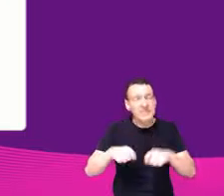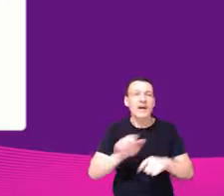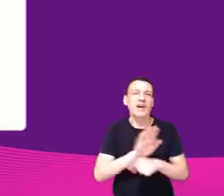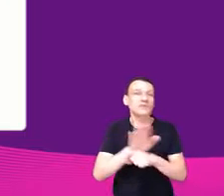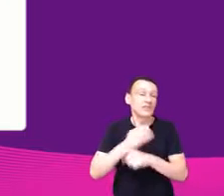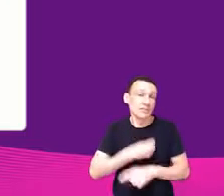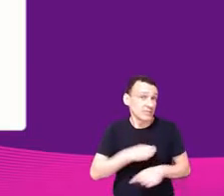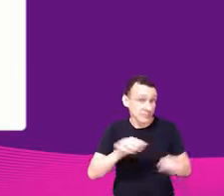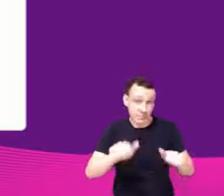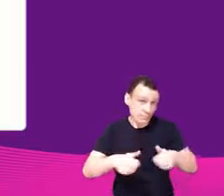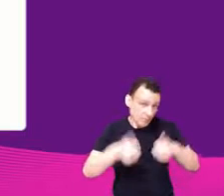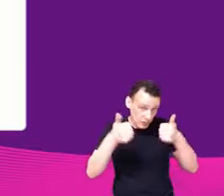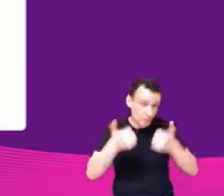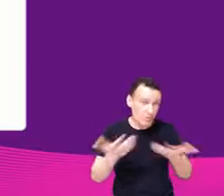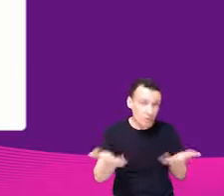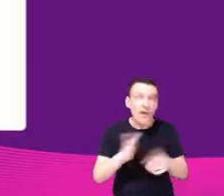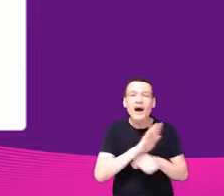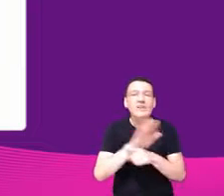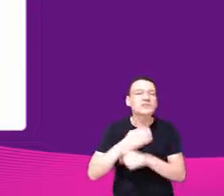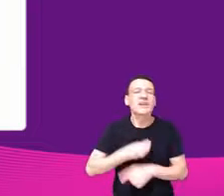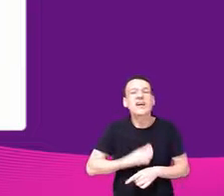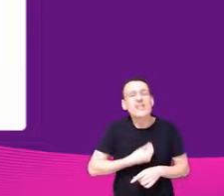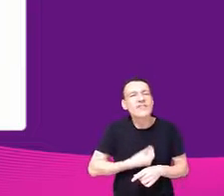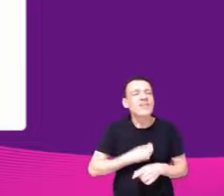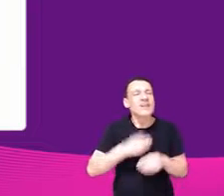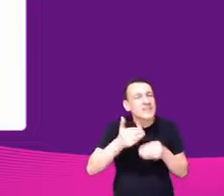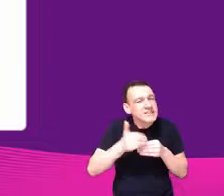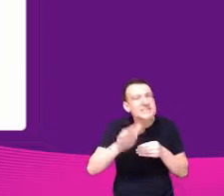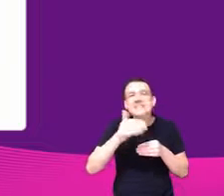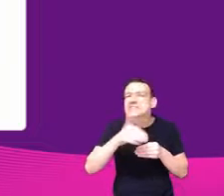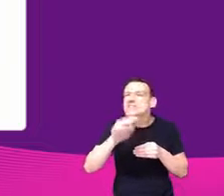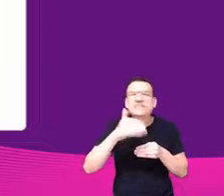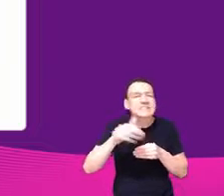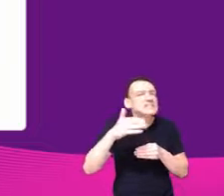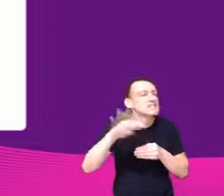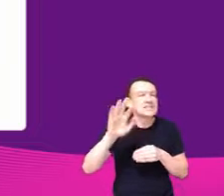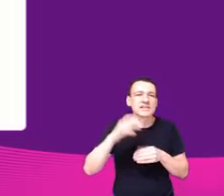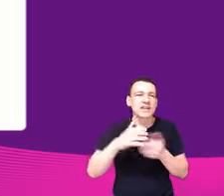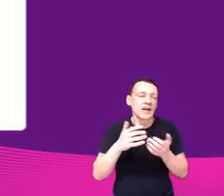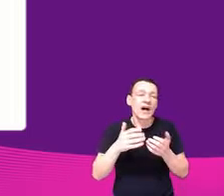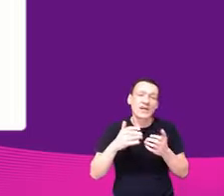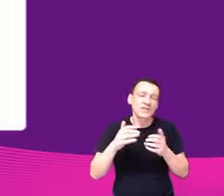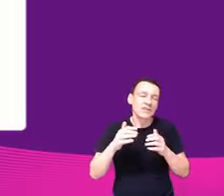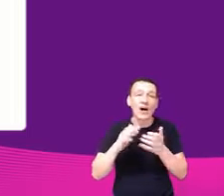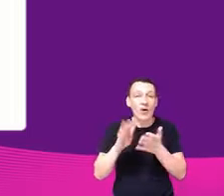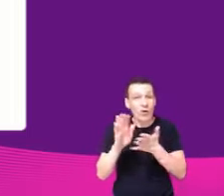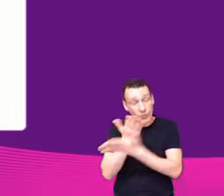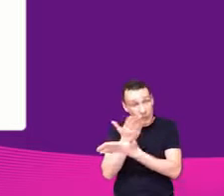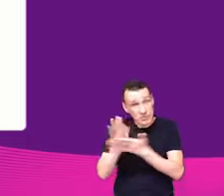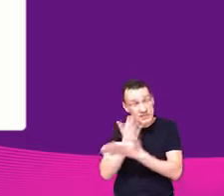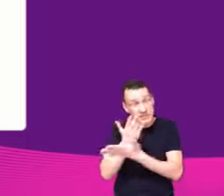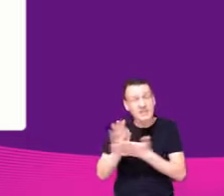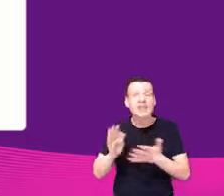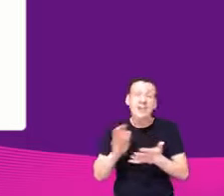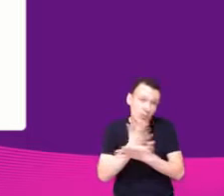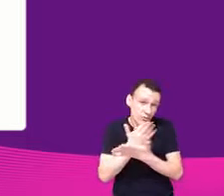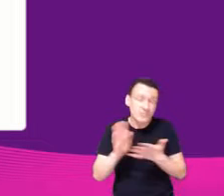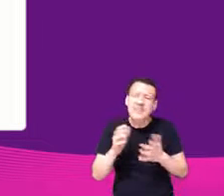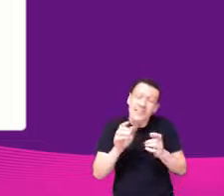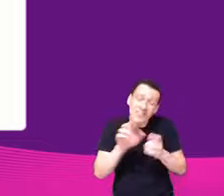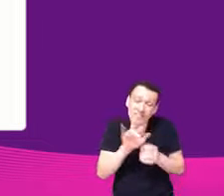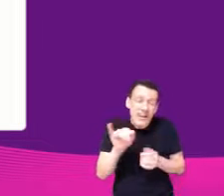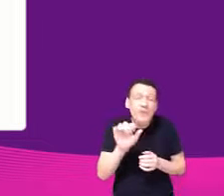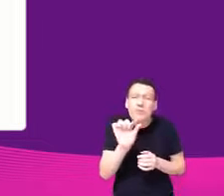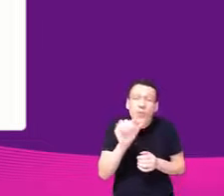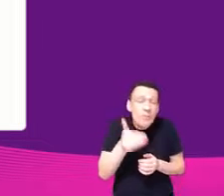seu resto de vida pela longevidade, né, perspectiva de longevidade baixa, melhor sem diálise, com controle clínico dos